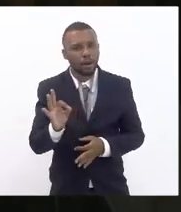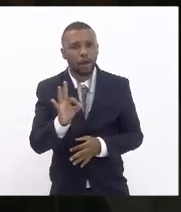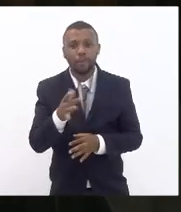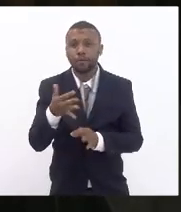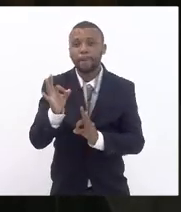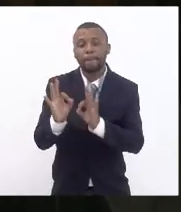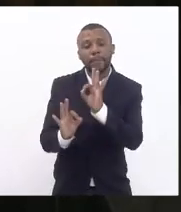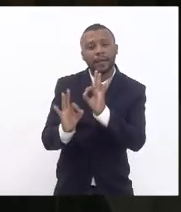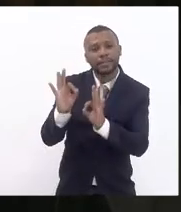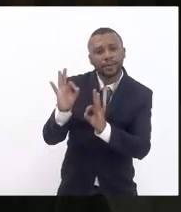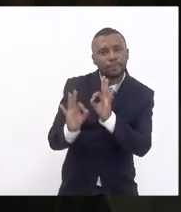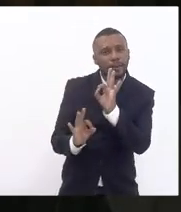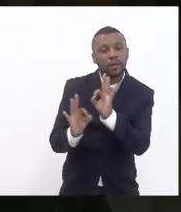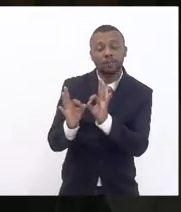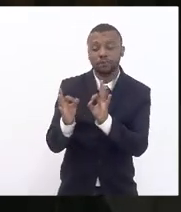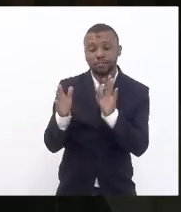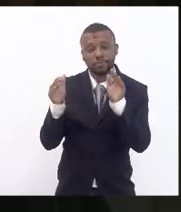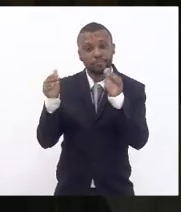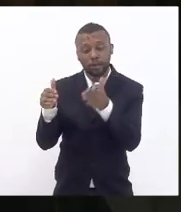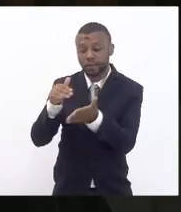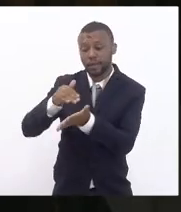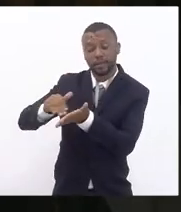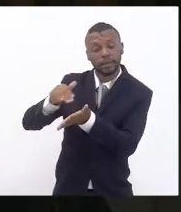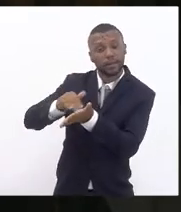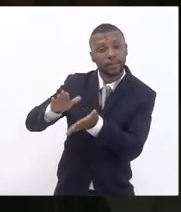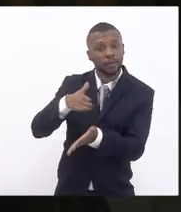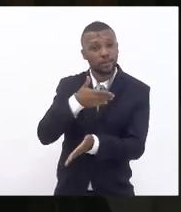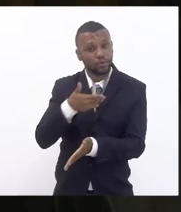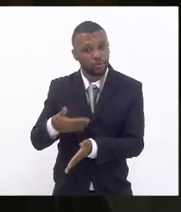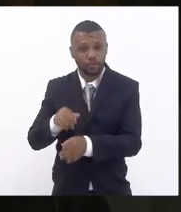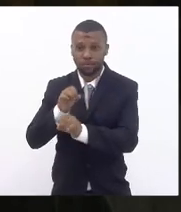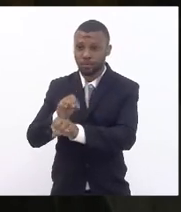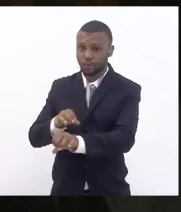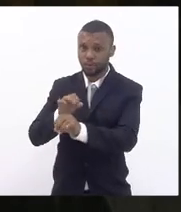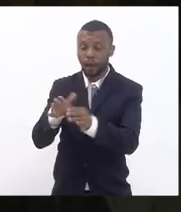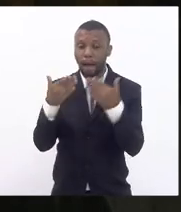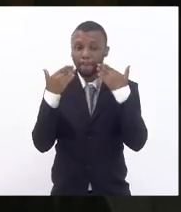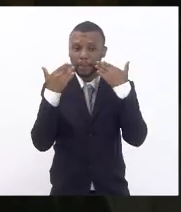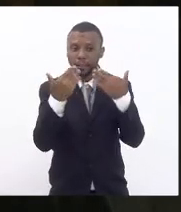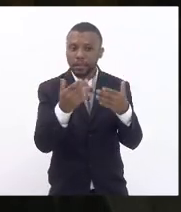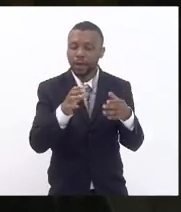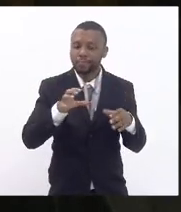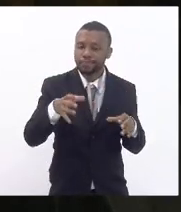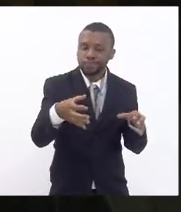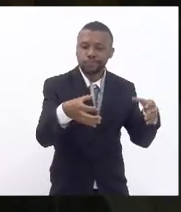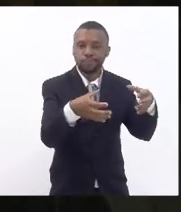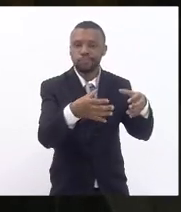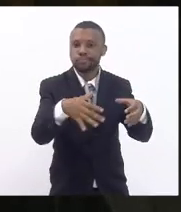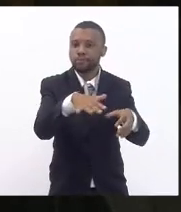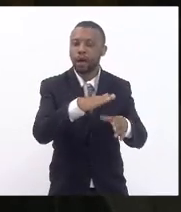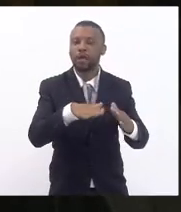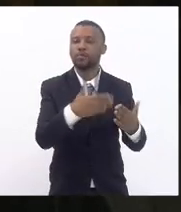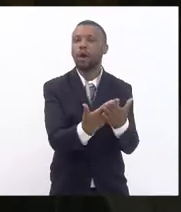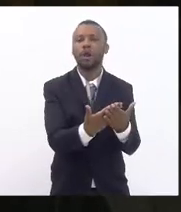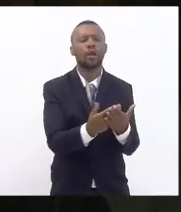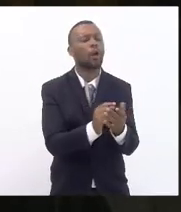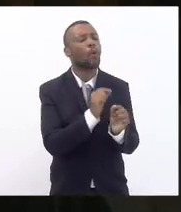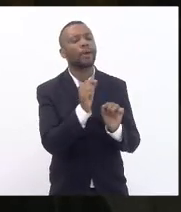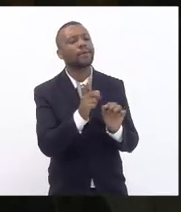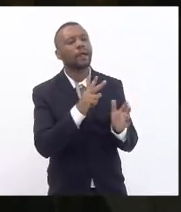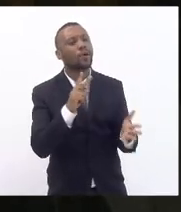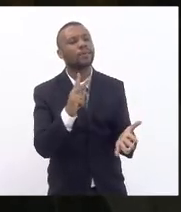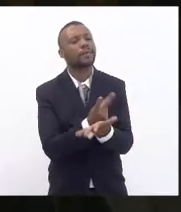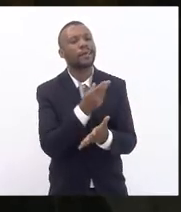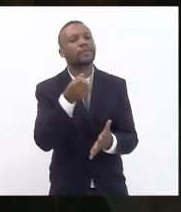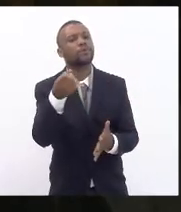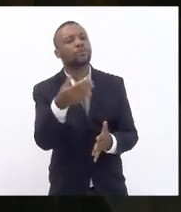própria Secretaria de Estado para apresentar para a comunidade escolar o que seria implantado, quais são as novas disciplinas.